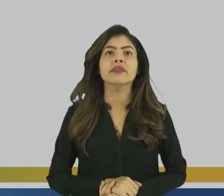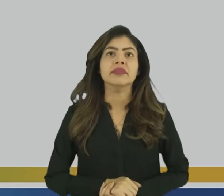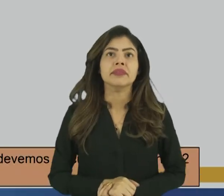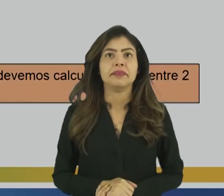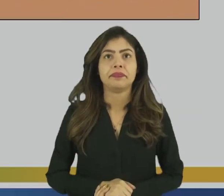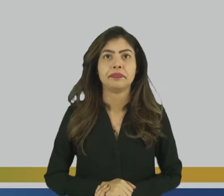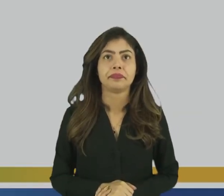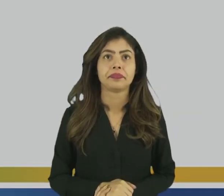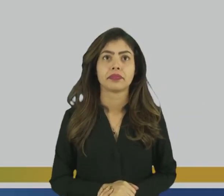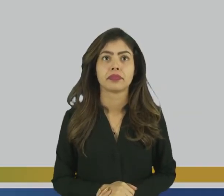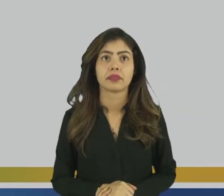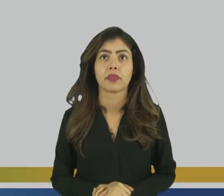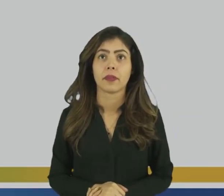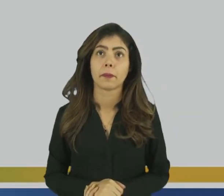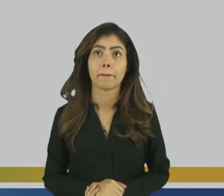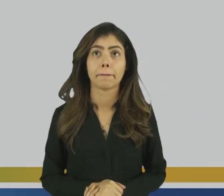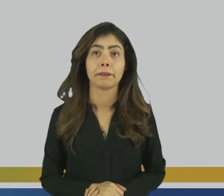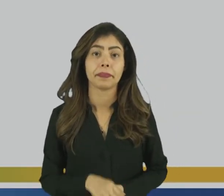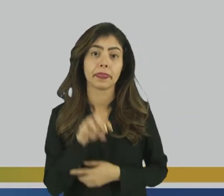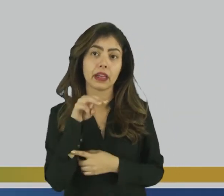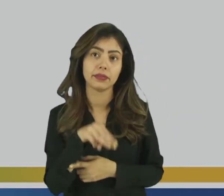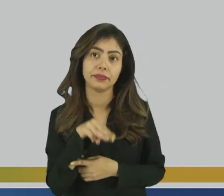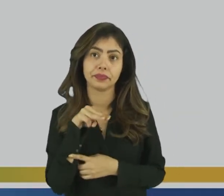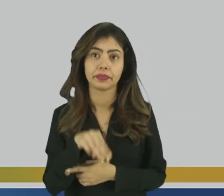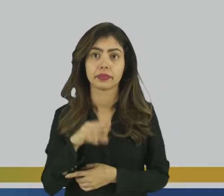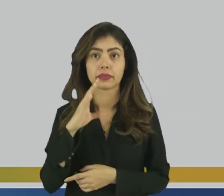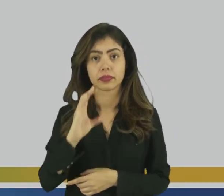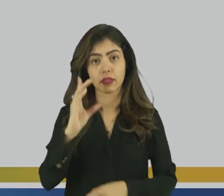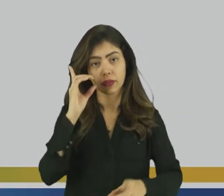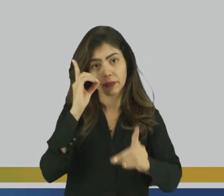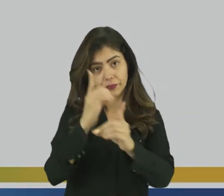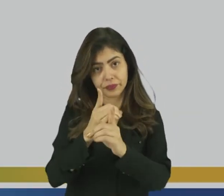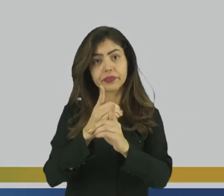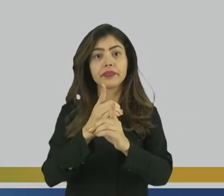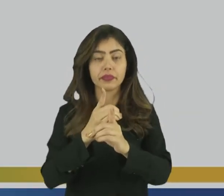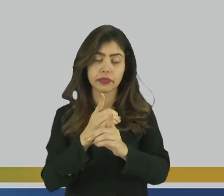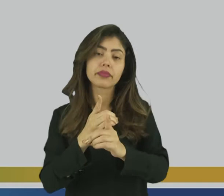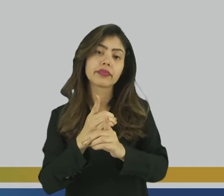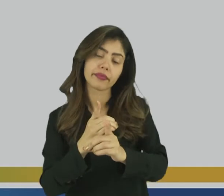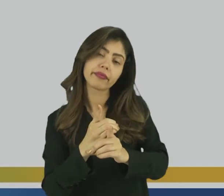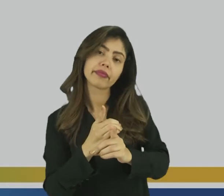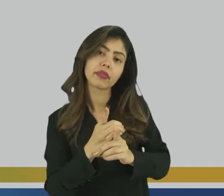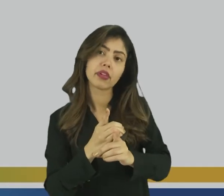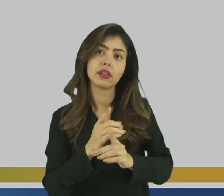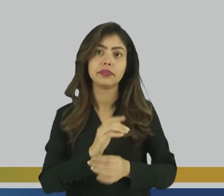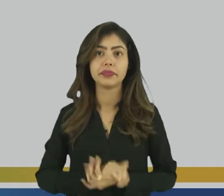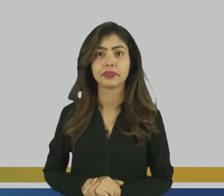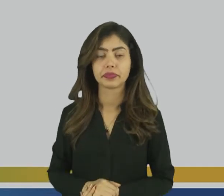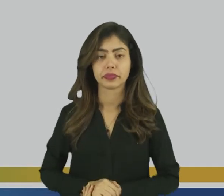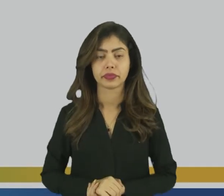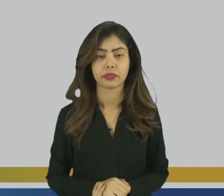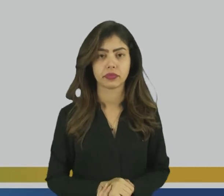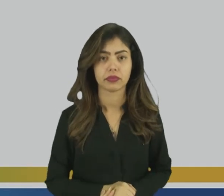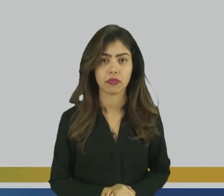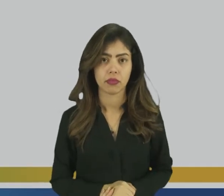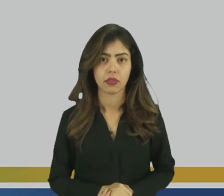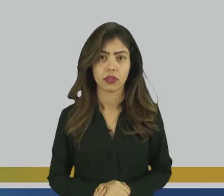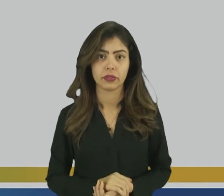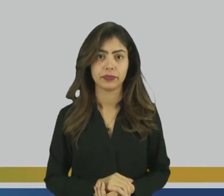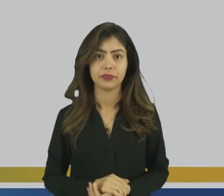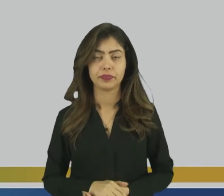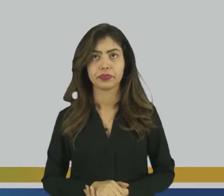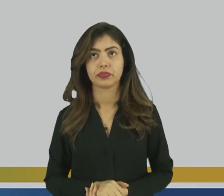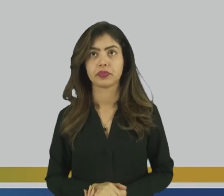certo? Então, nós vamos fazer o quê? Ó? Nós devemos encontrar frações equivalentes a essas frações. Para isso, nós vamos